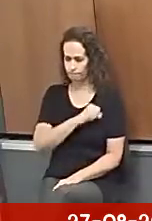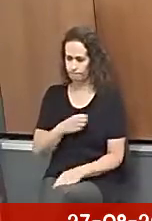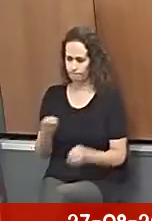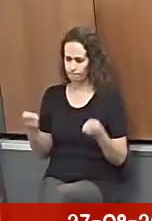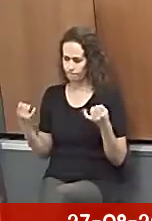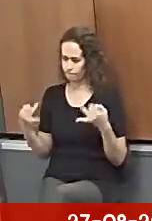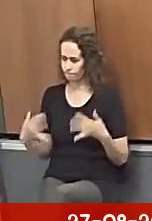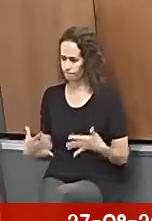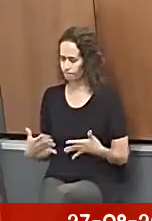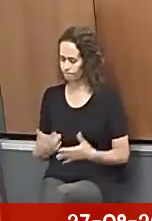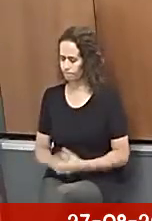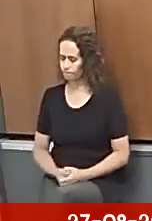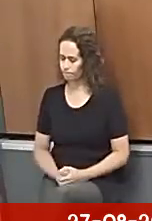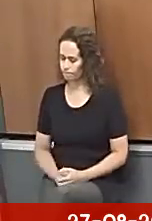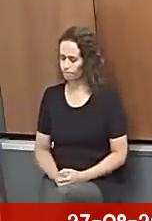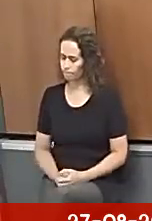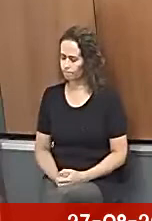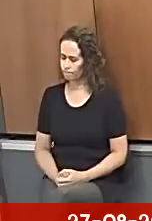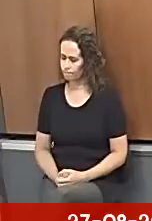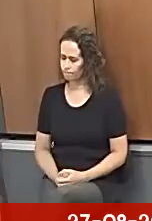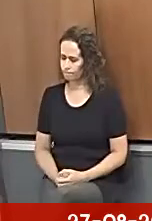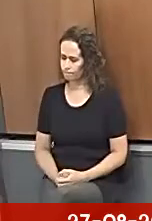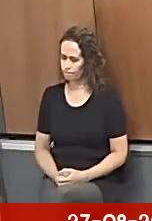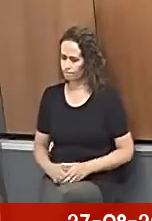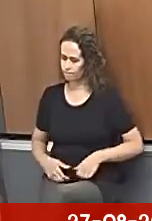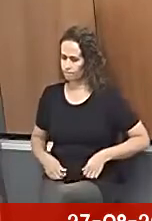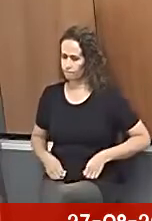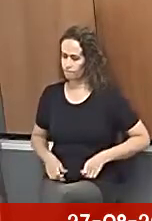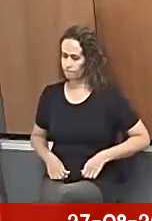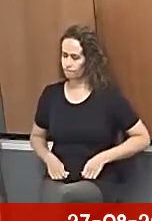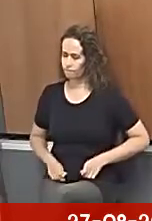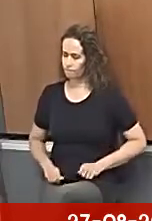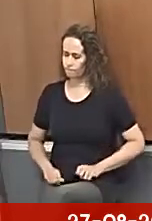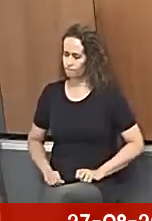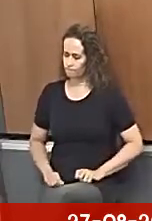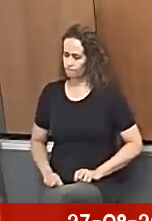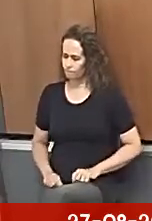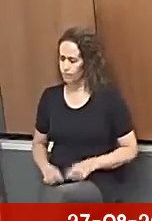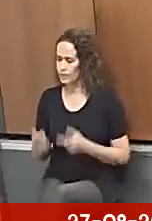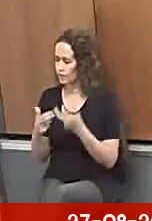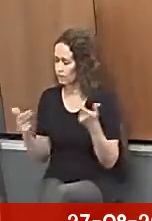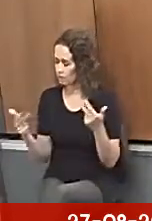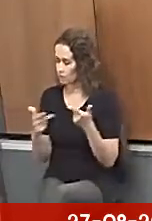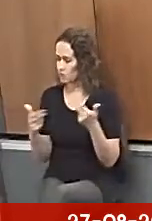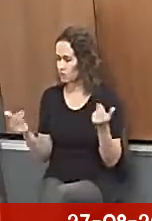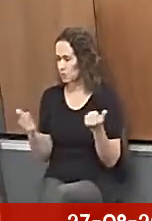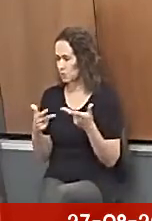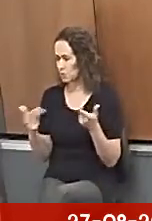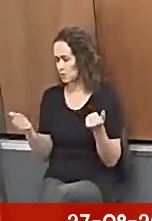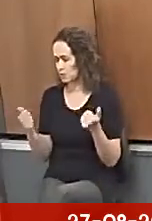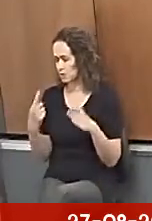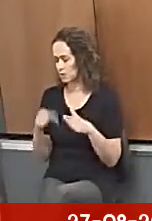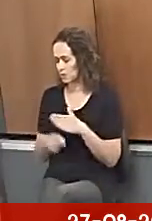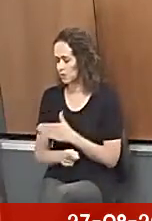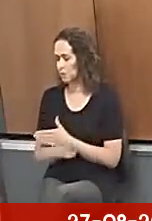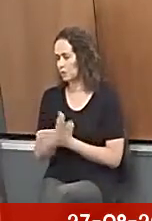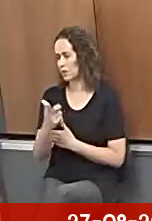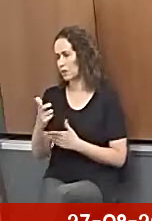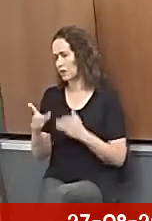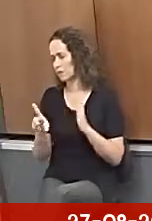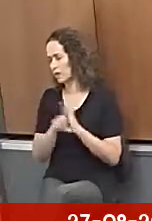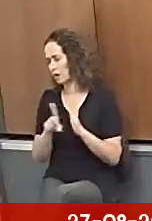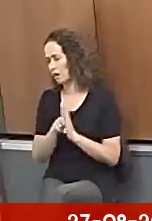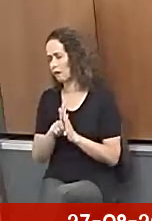seu presidente porque eu vou deixar as questões técnicas às questões legislativas as